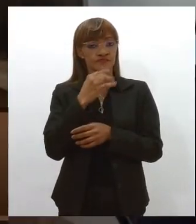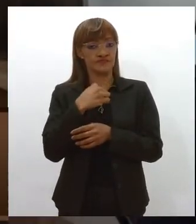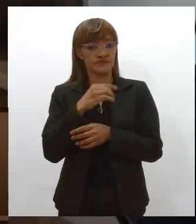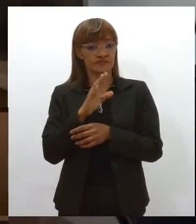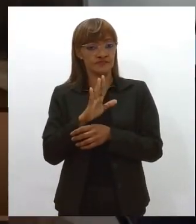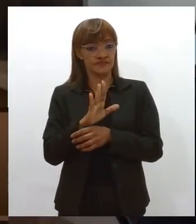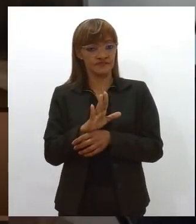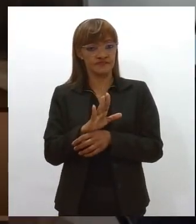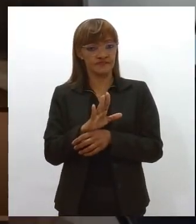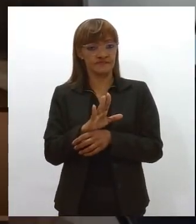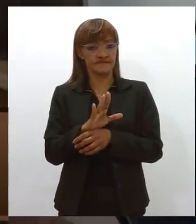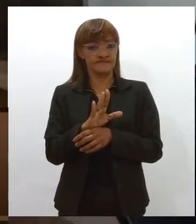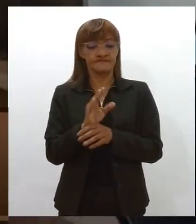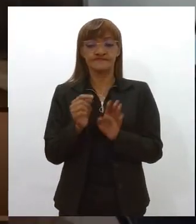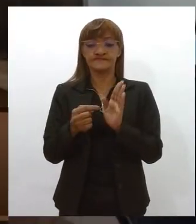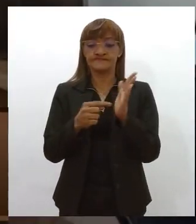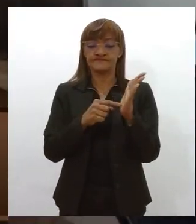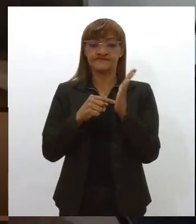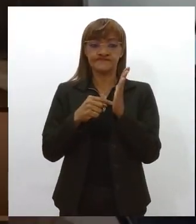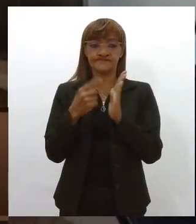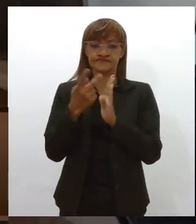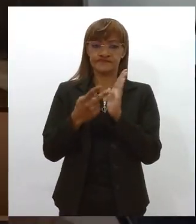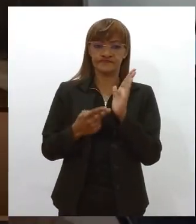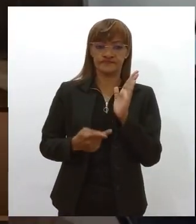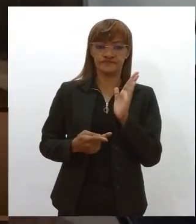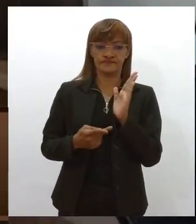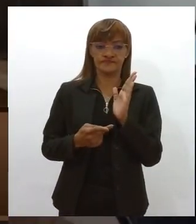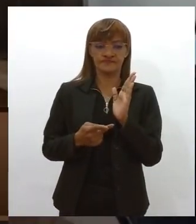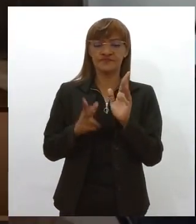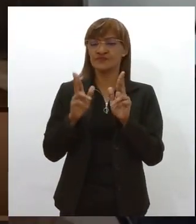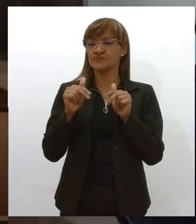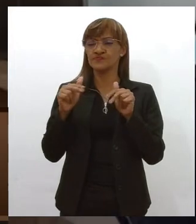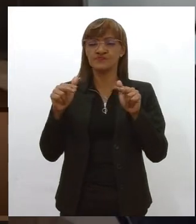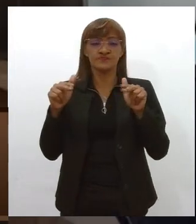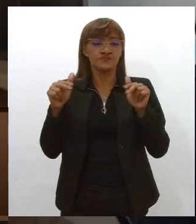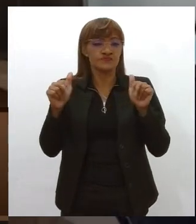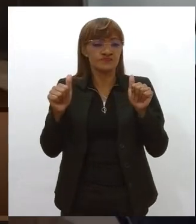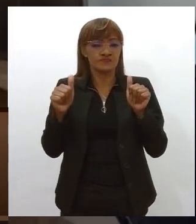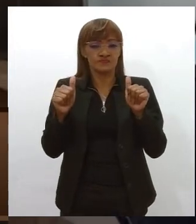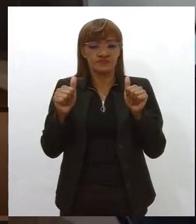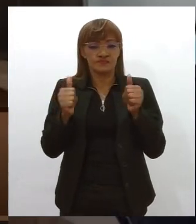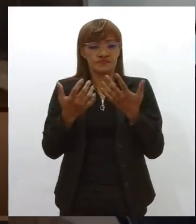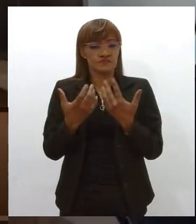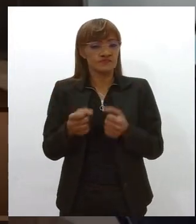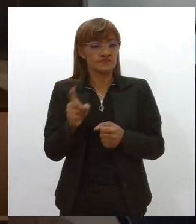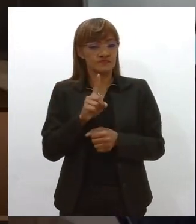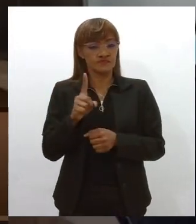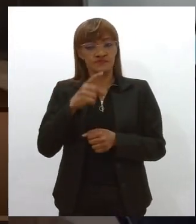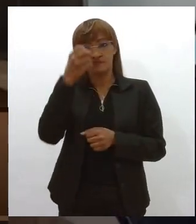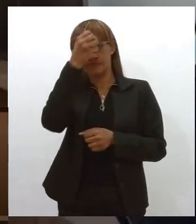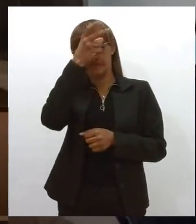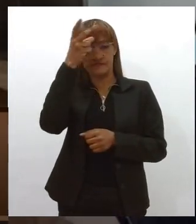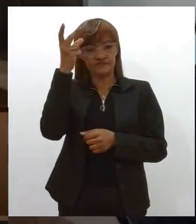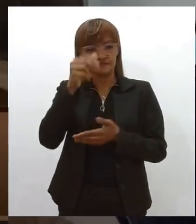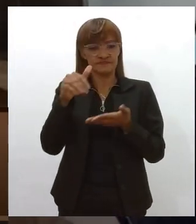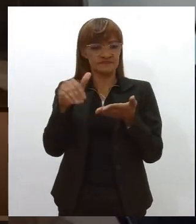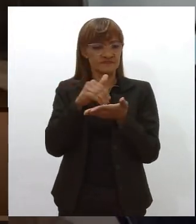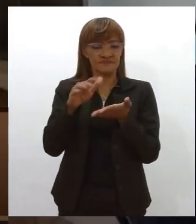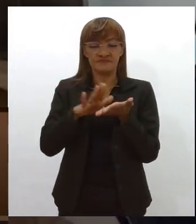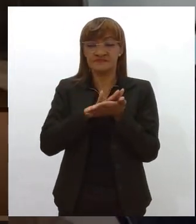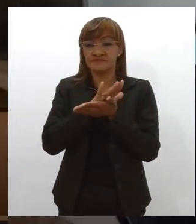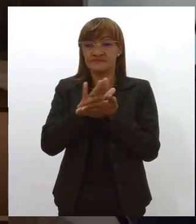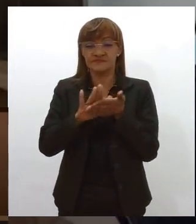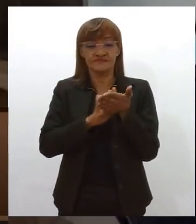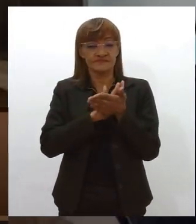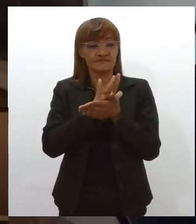apresentou esse projeto, eu nunca tive nenhum cargo público, eu nunca aceitei nada da prefeitura, eu nunca fui secretária de nada,